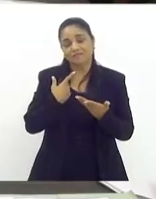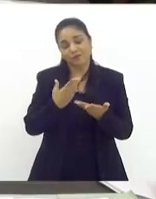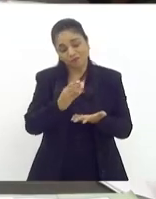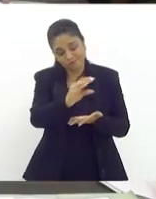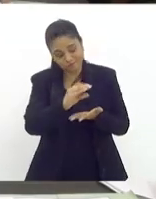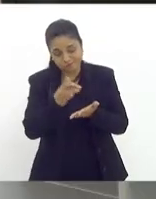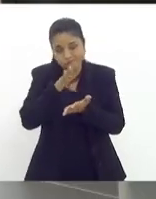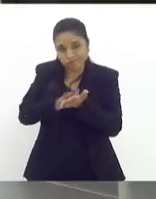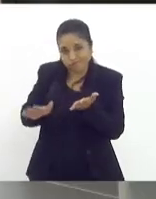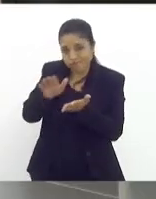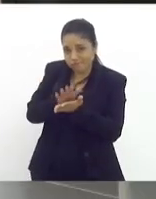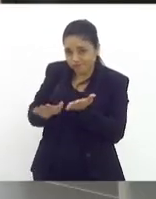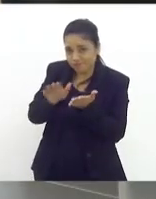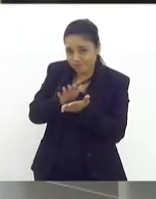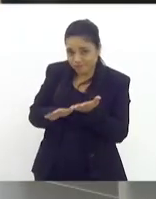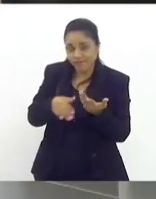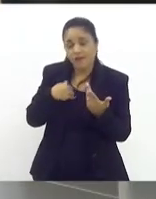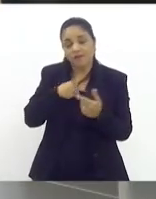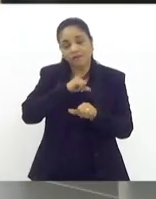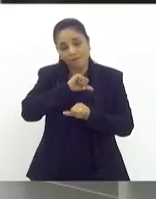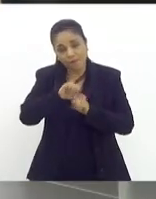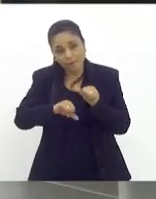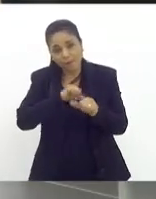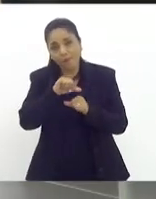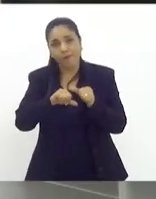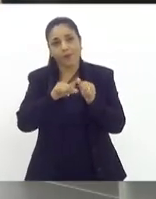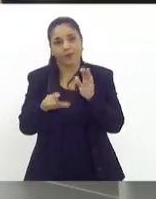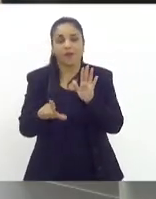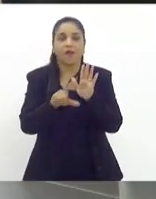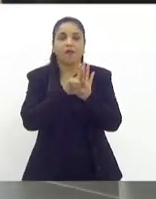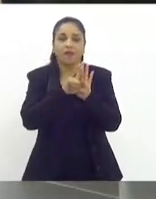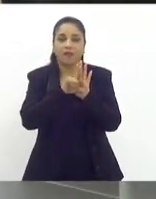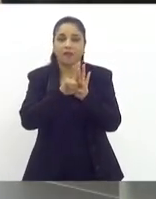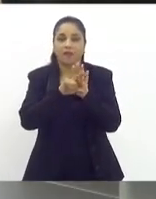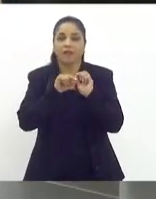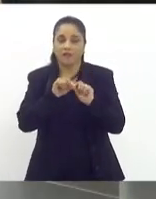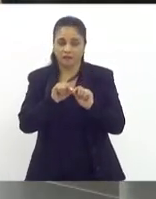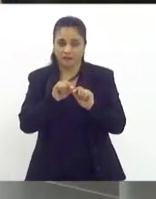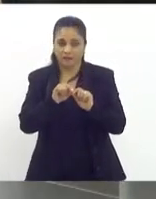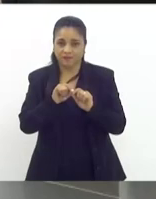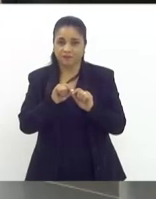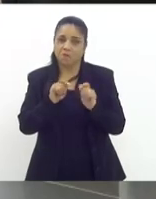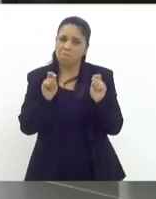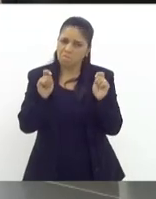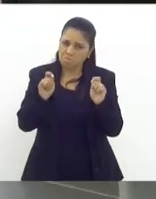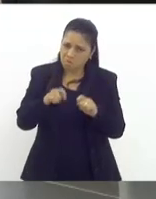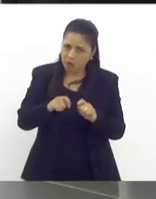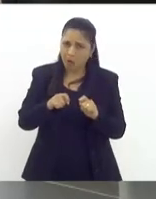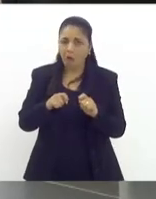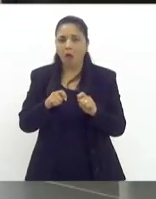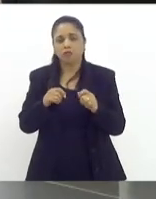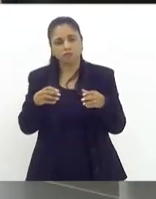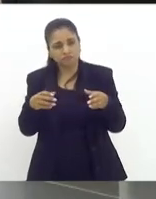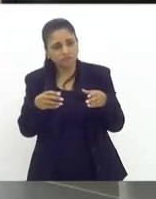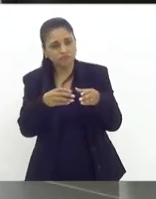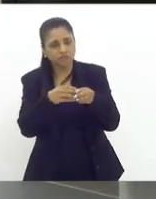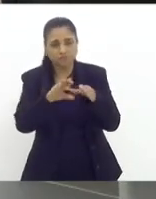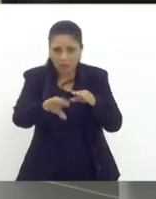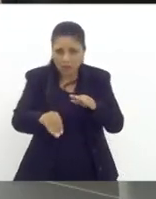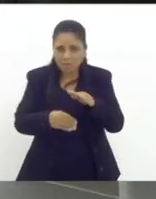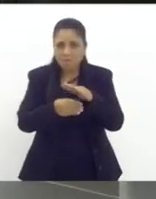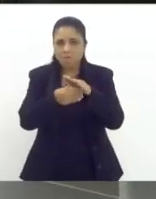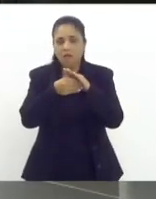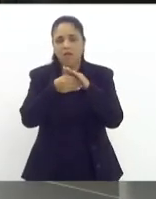ônus, etc. A gente acaba alterando a essência da lei, que vai em primeira, e a gente pode, até em conjunto, fazer uma emenda,